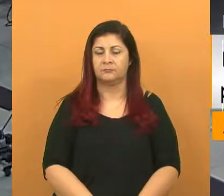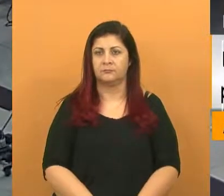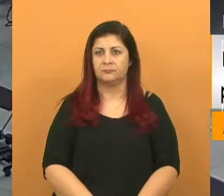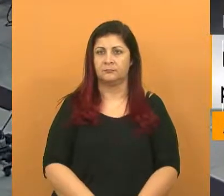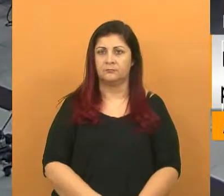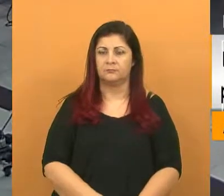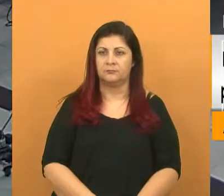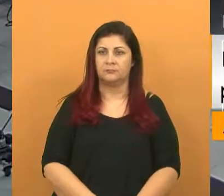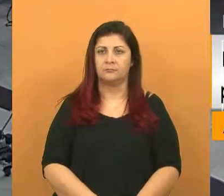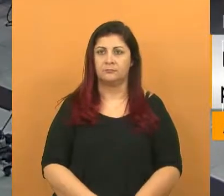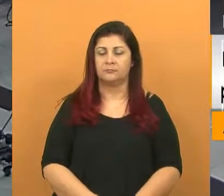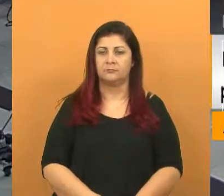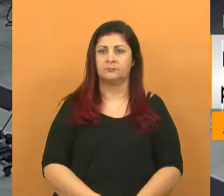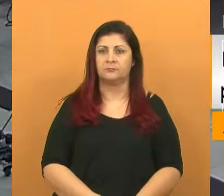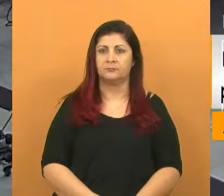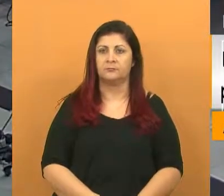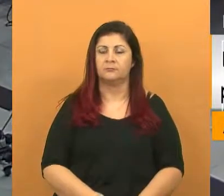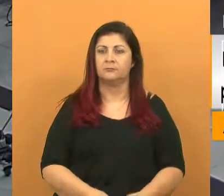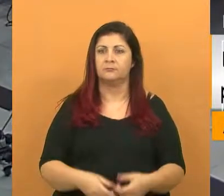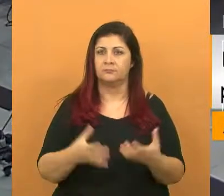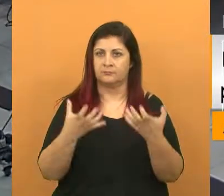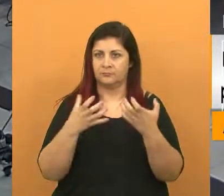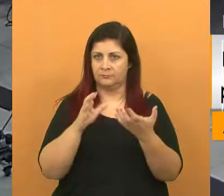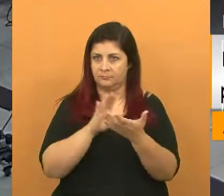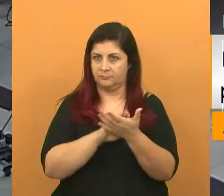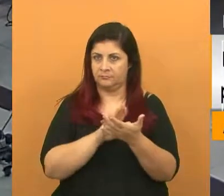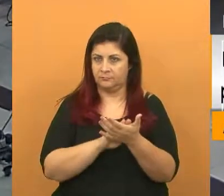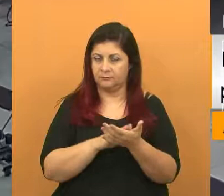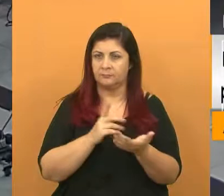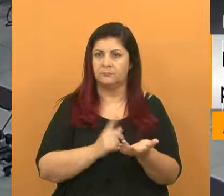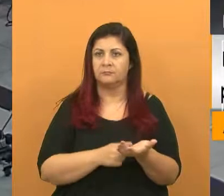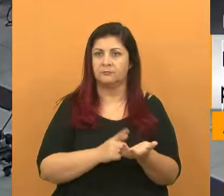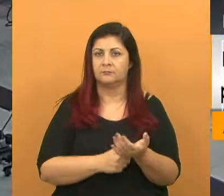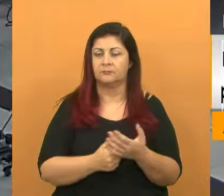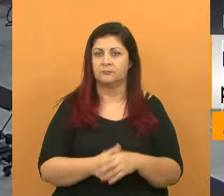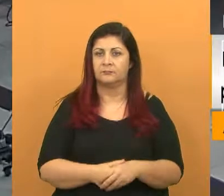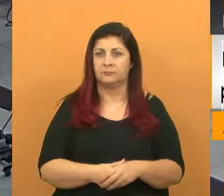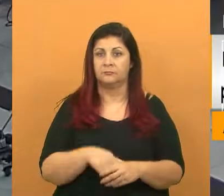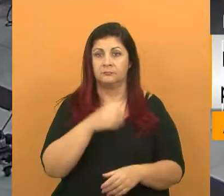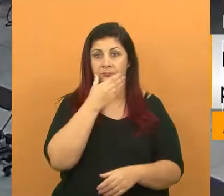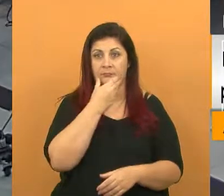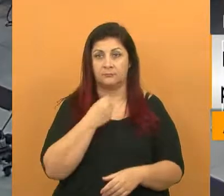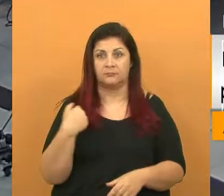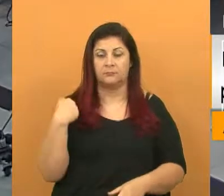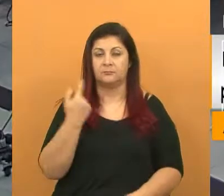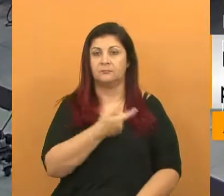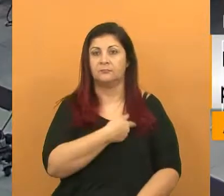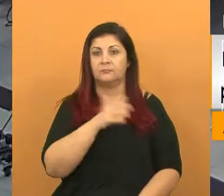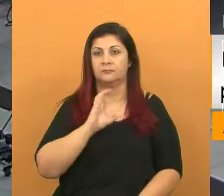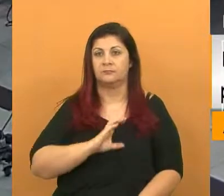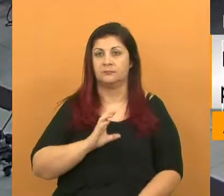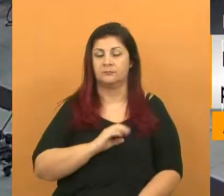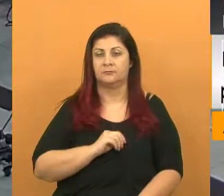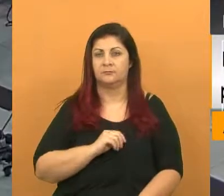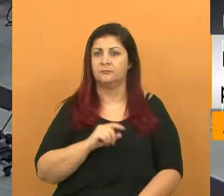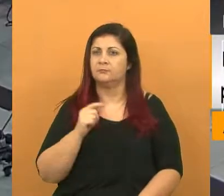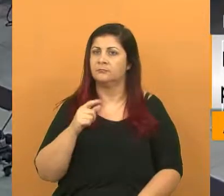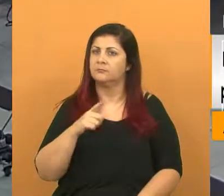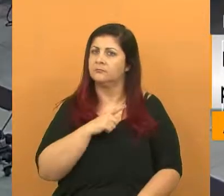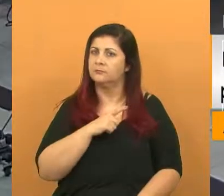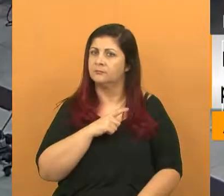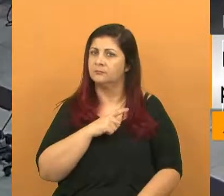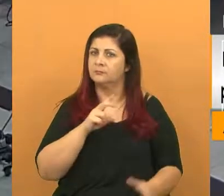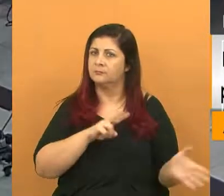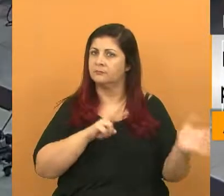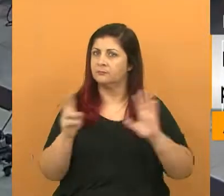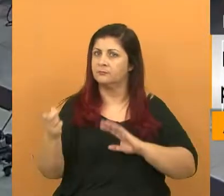Também quero parabenizar a vereadora Márcia por esse projeto, para que os homens da nossa cidade tenham essa semana de reflexão. Mas que